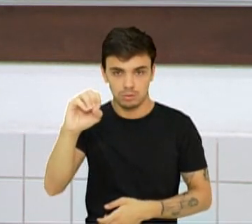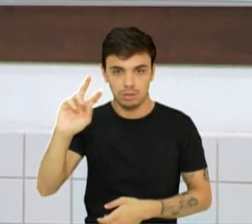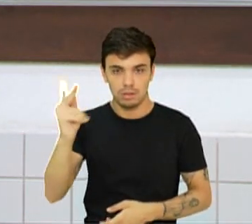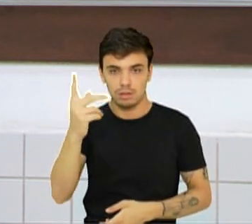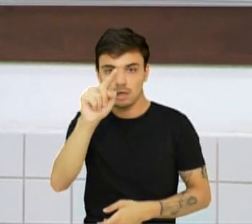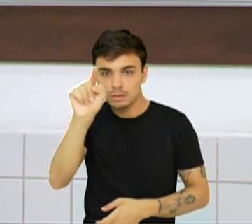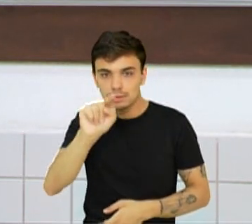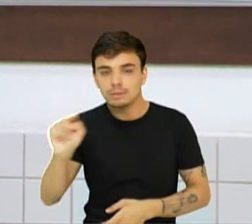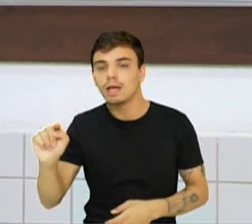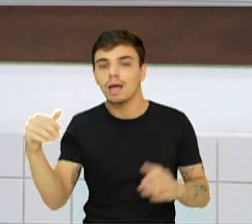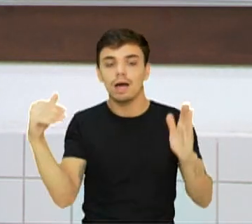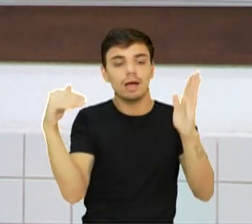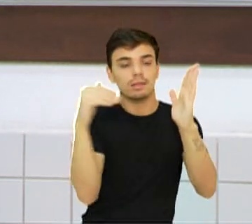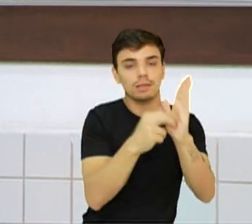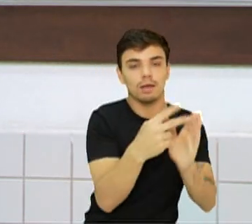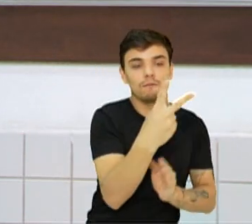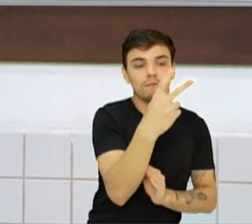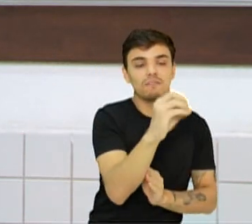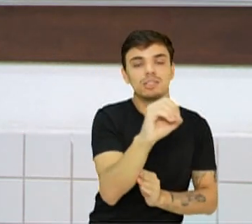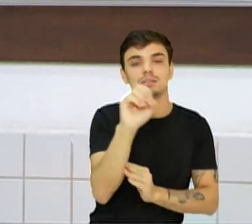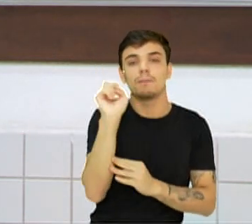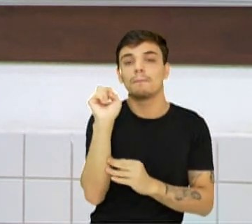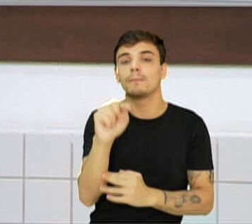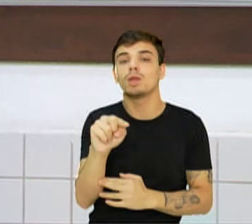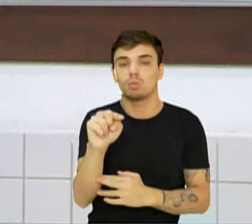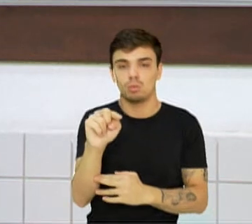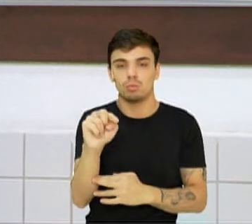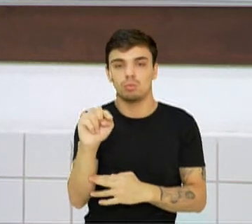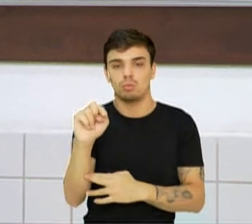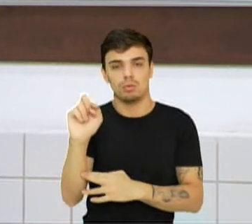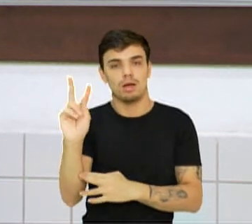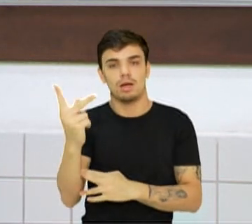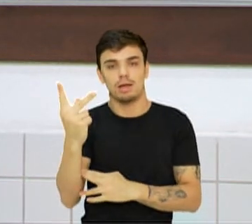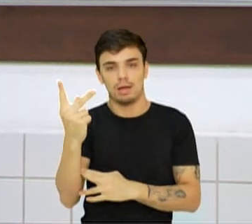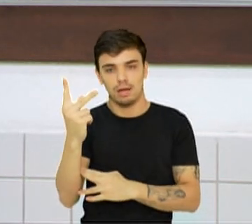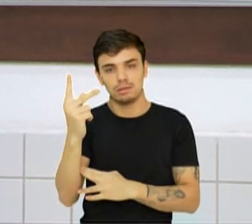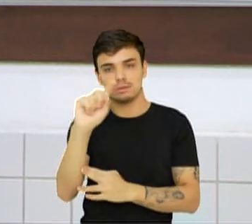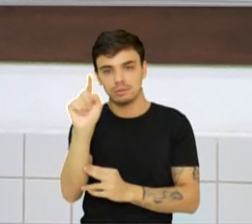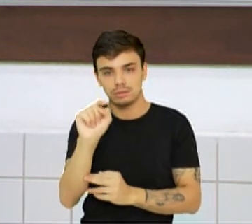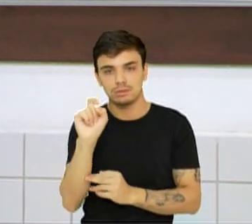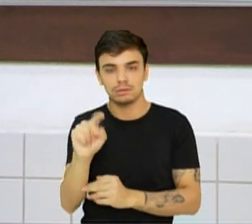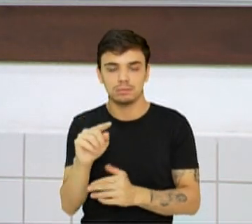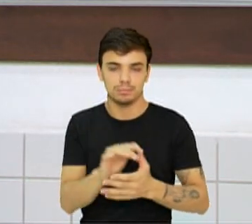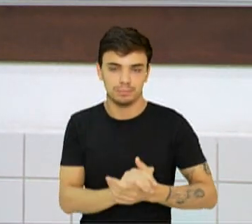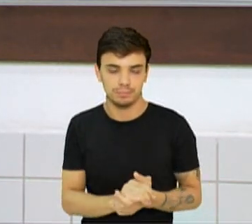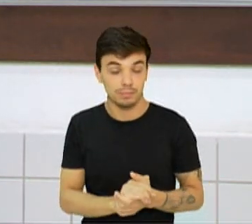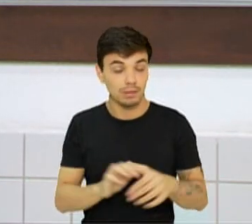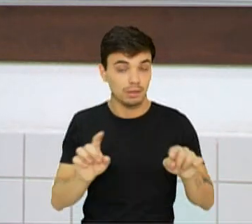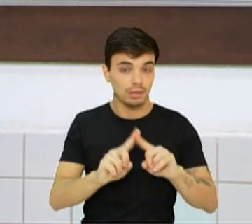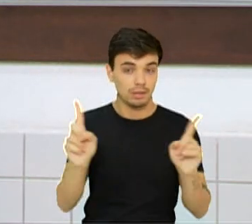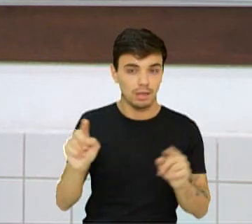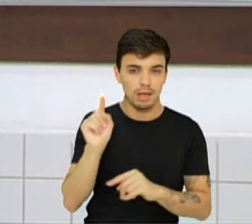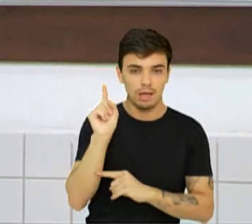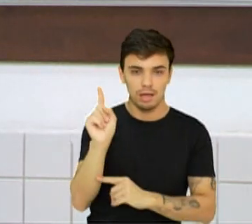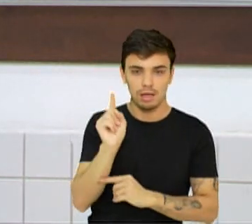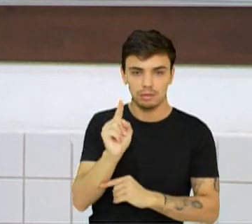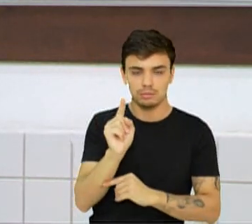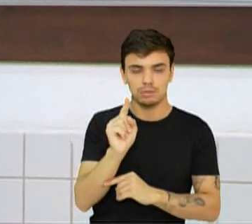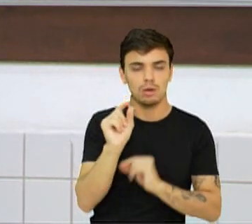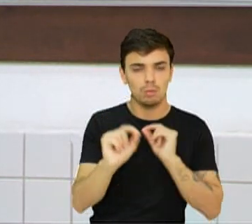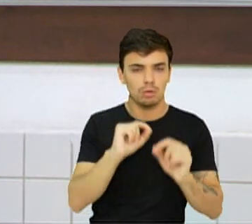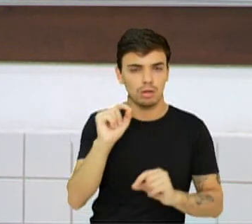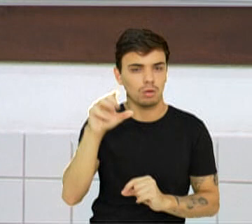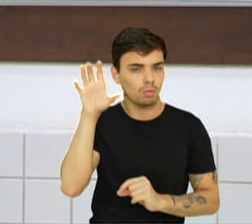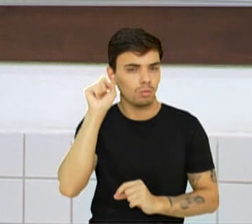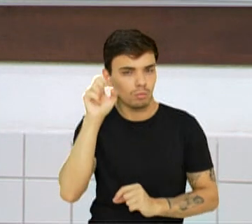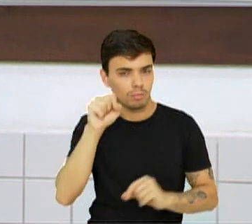a 20.000 Hz, se eu não me engano, né? E essa faixa que nós ouvimos é a faixa que o nosso corpo faz